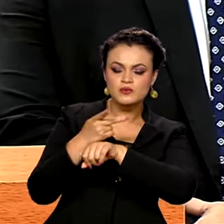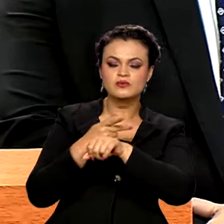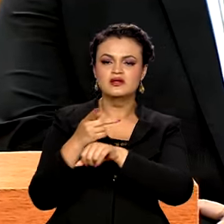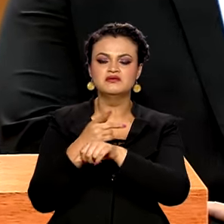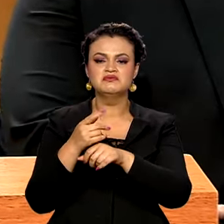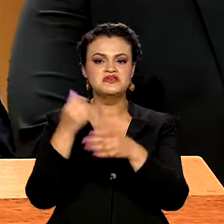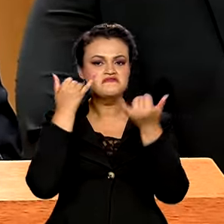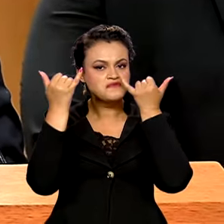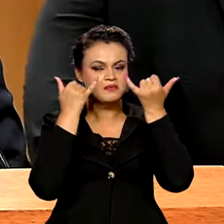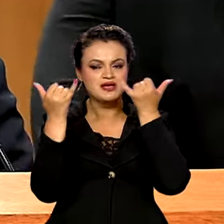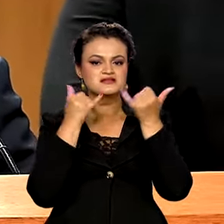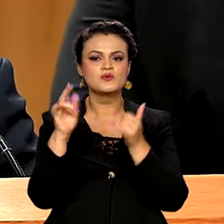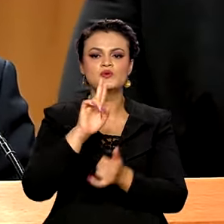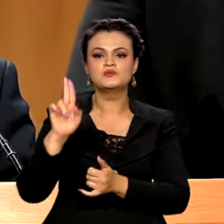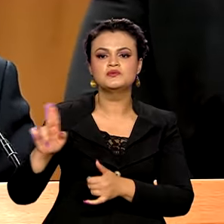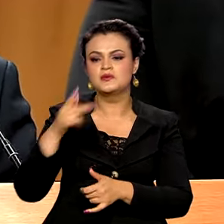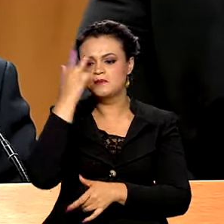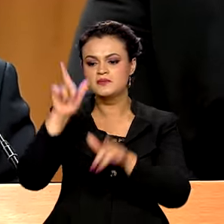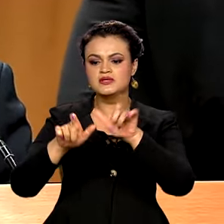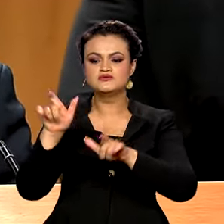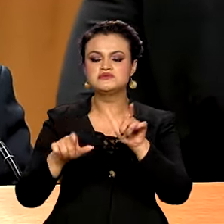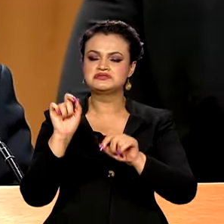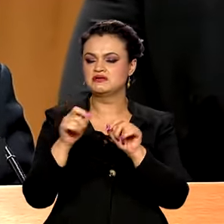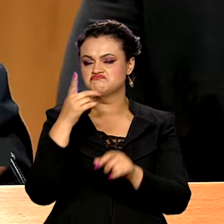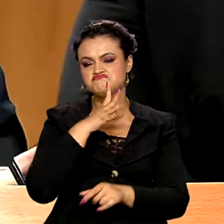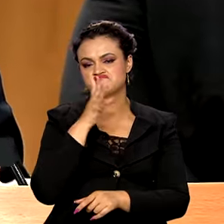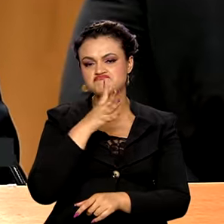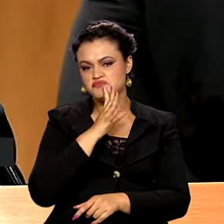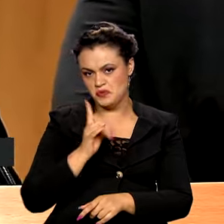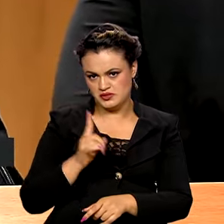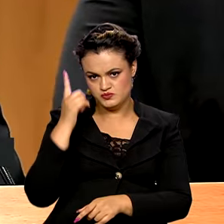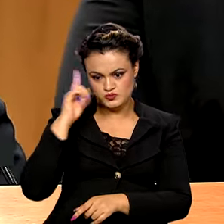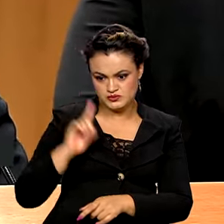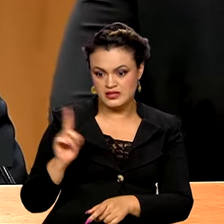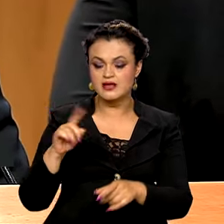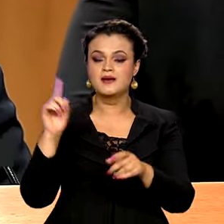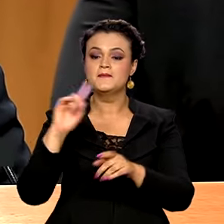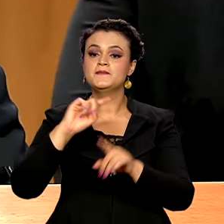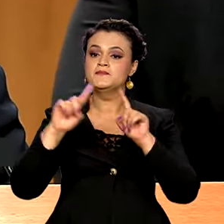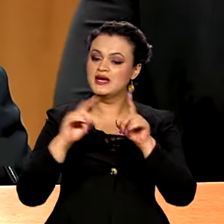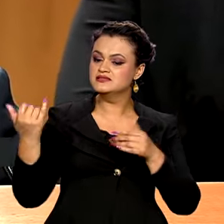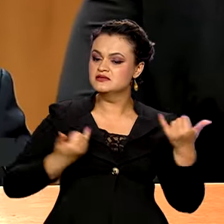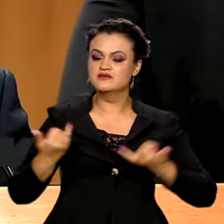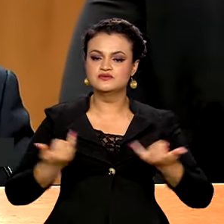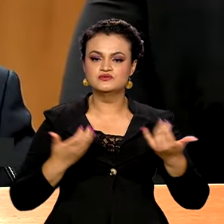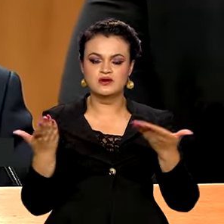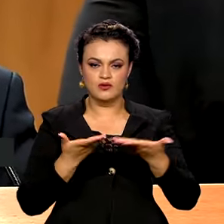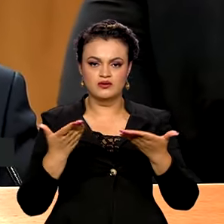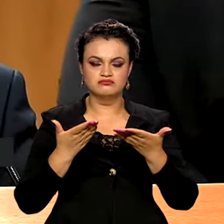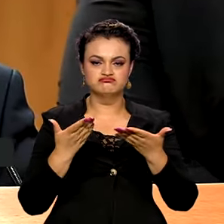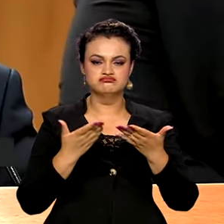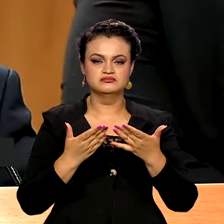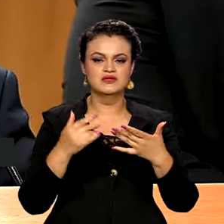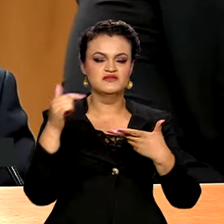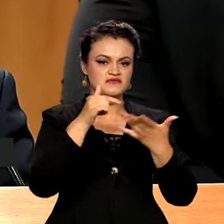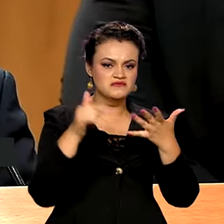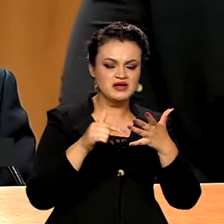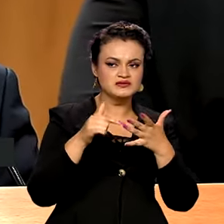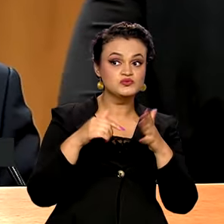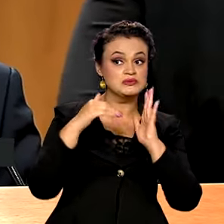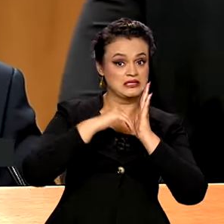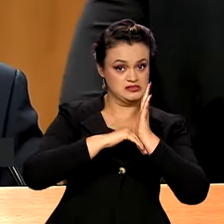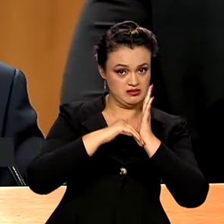tenho os detalhes, os nomes, né, de todos os alvos, mas segundo foi informado há pouco, o sigilo de parte dessa